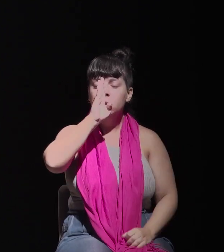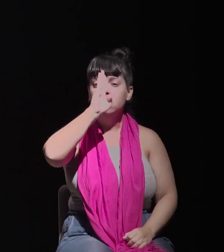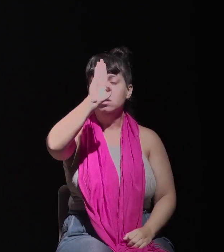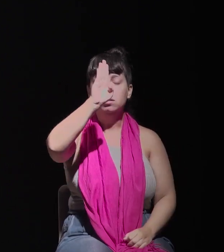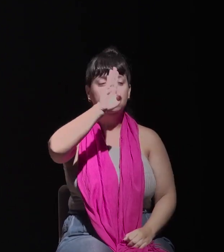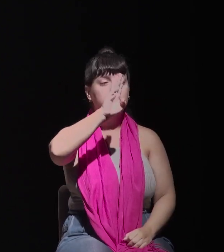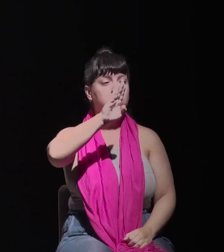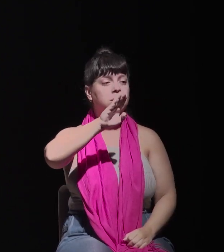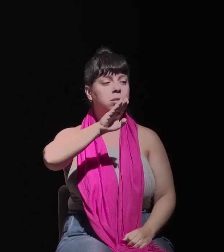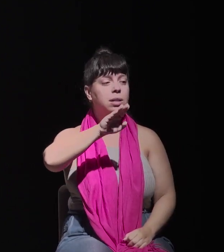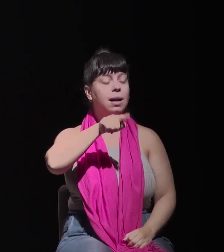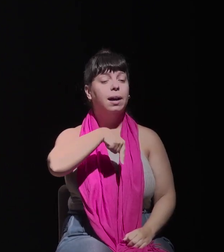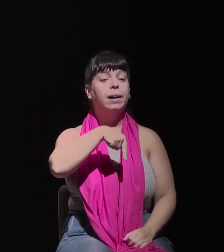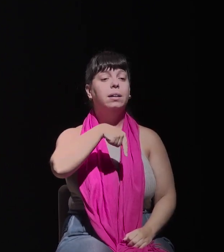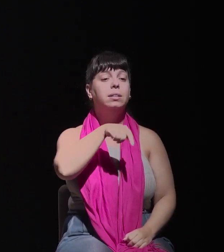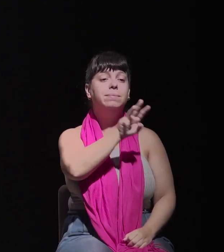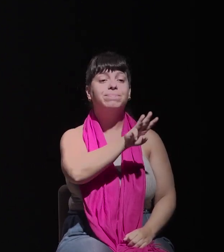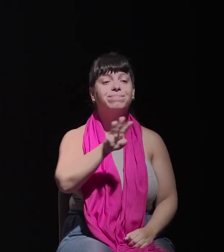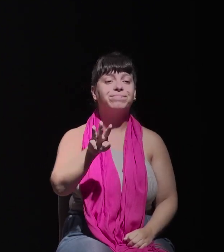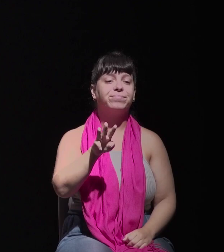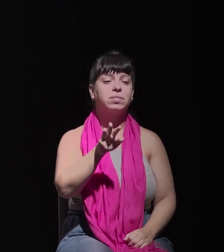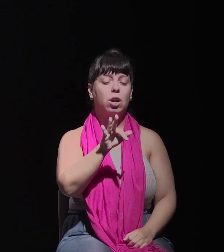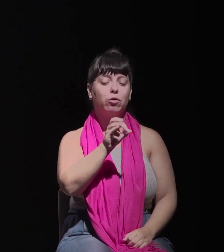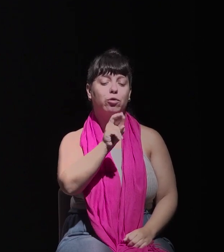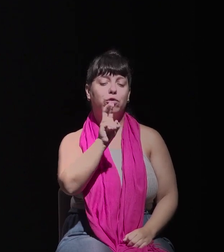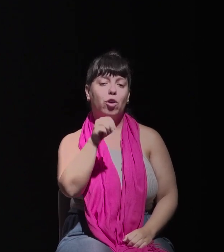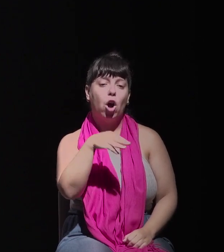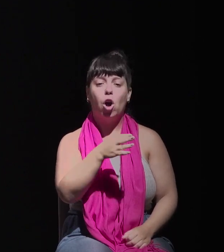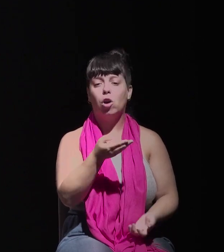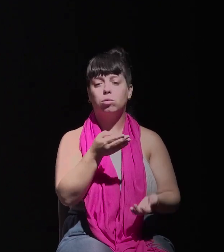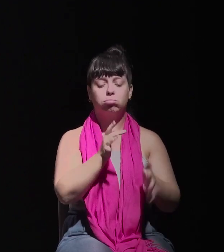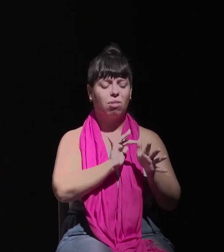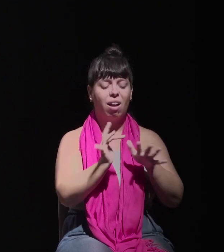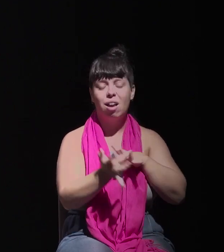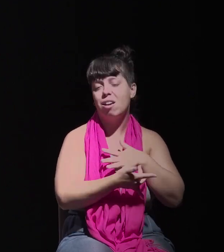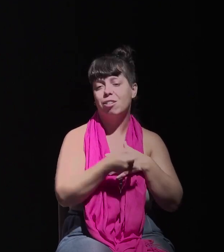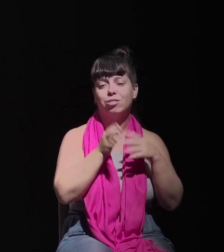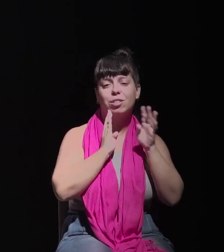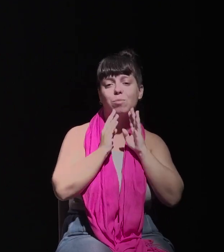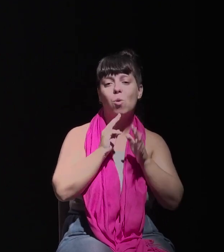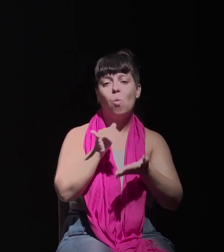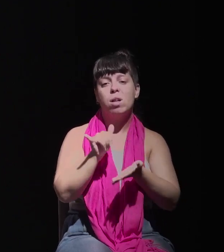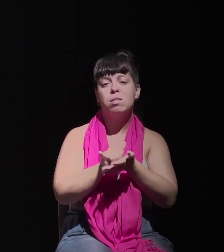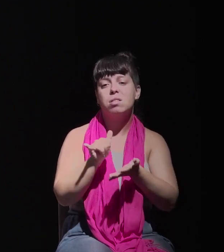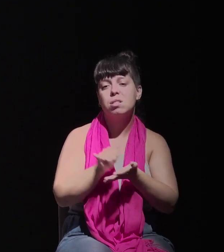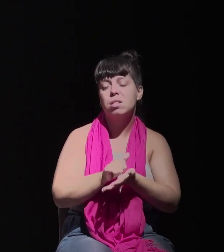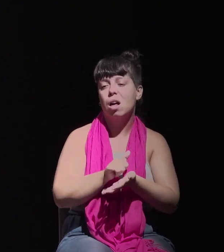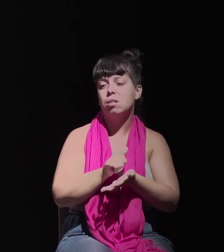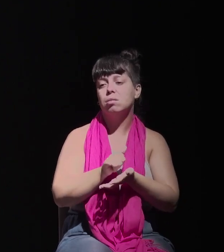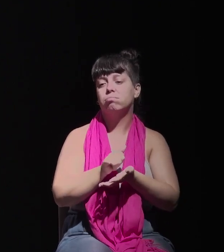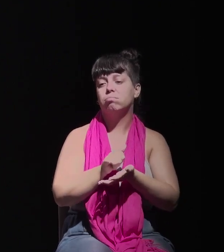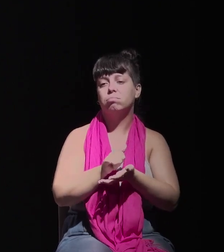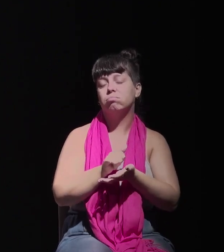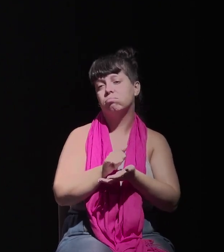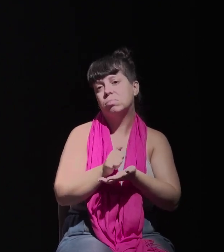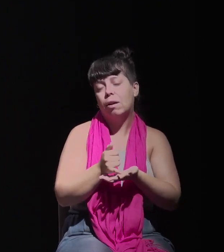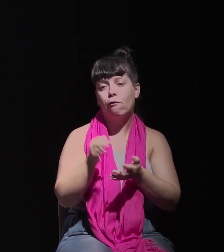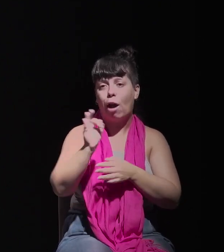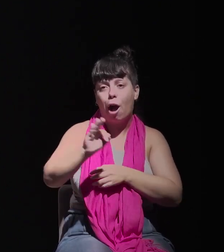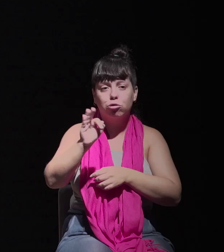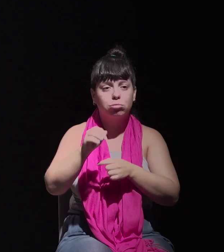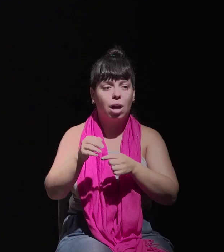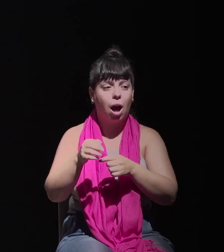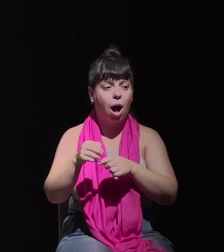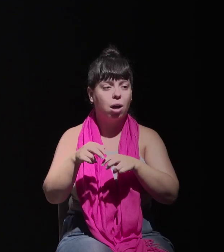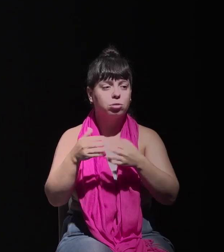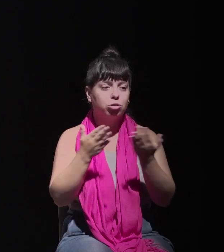espaços, principalmente virtuais, os fóruns das redes sociais, os grupos de WhatsApp, as rodas nos espaços universitários,